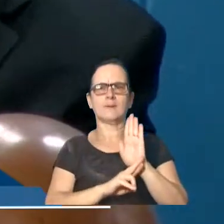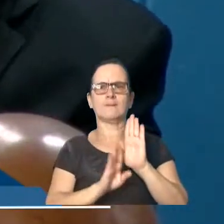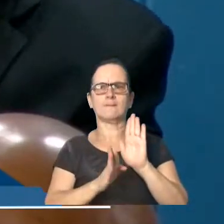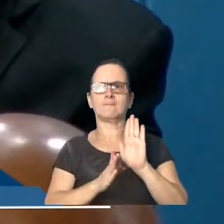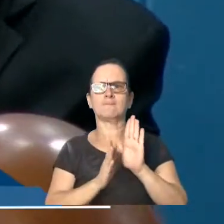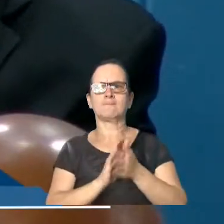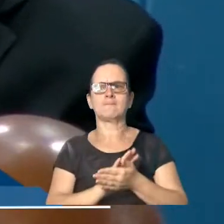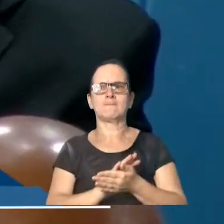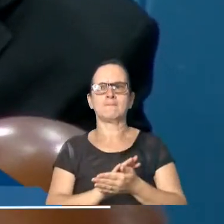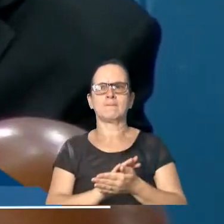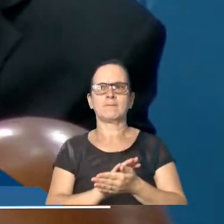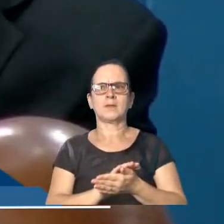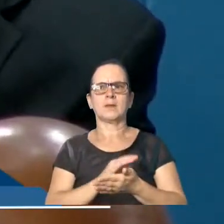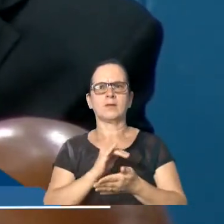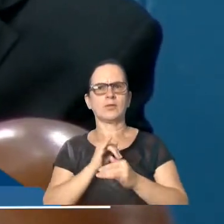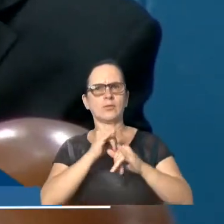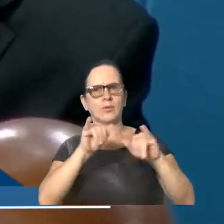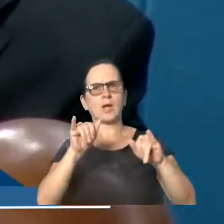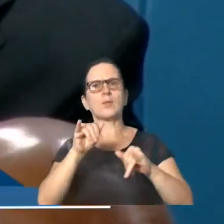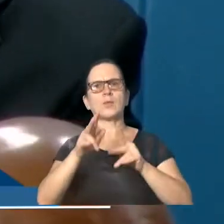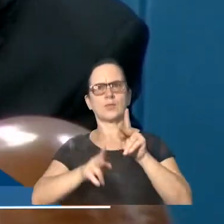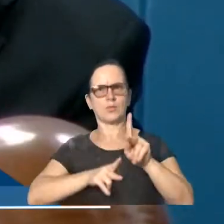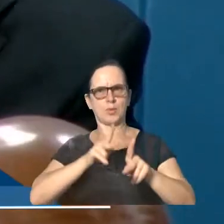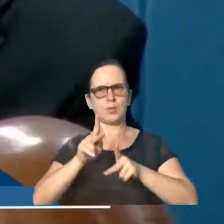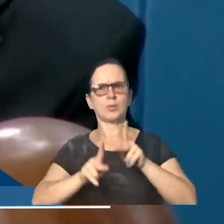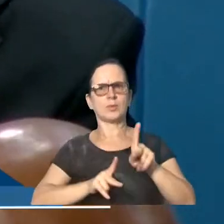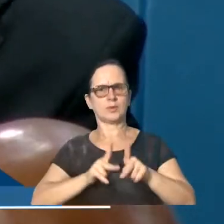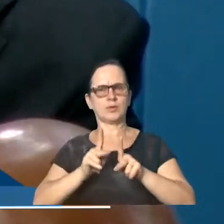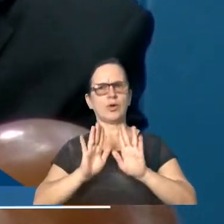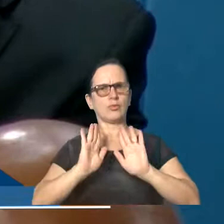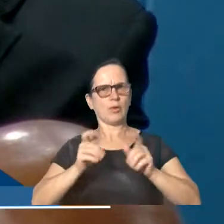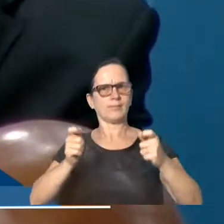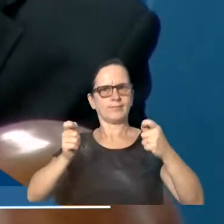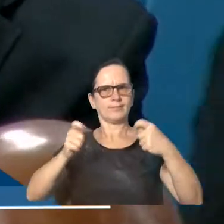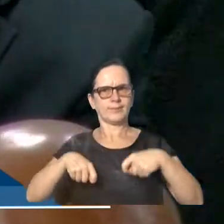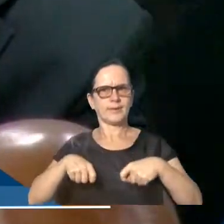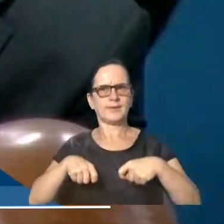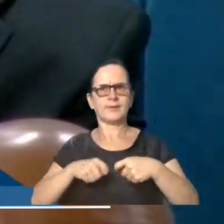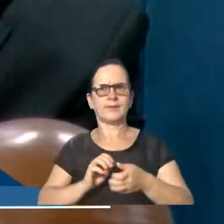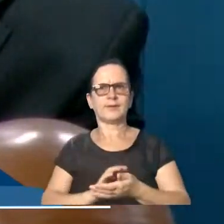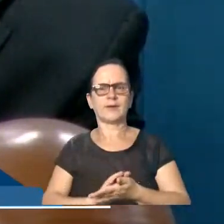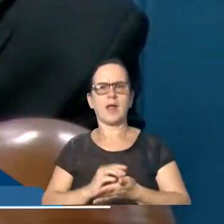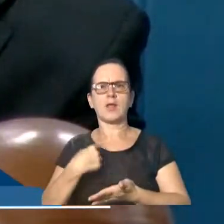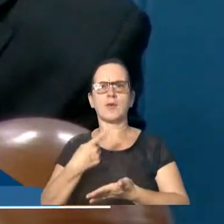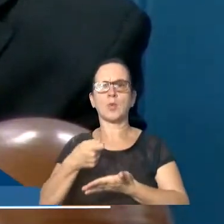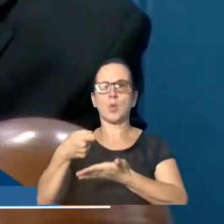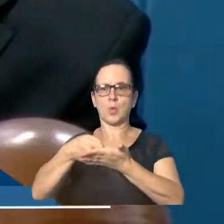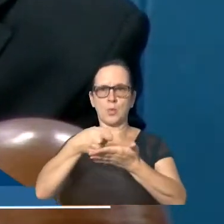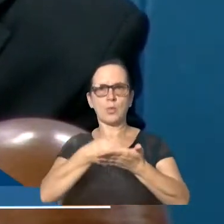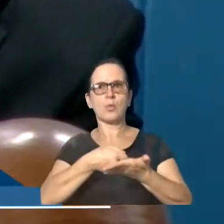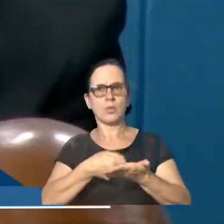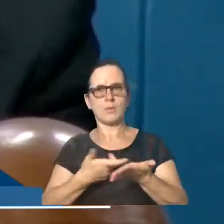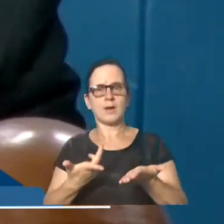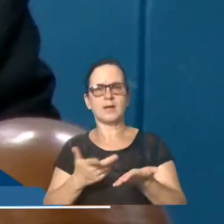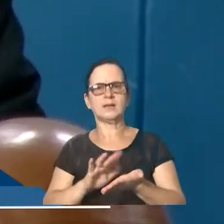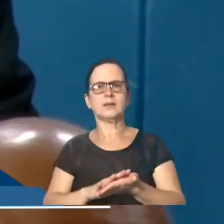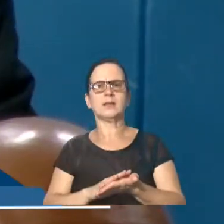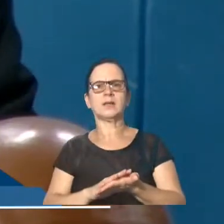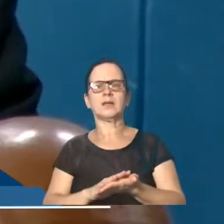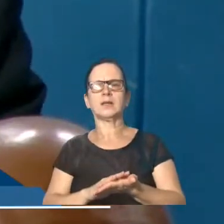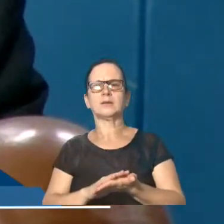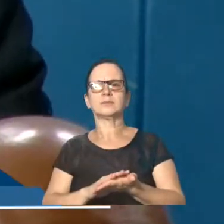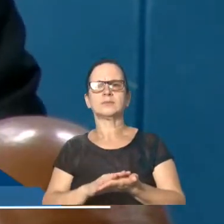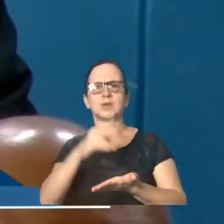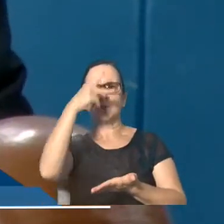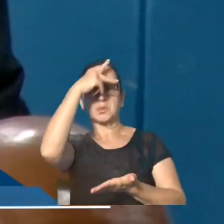neste colegiado, dizemos para a população que estamos garantindo que vamos cobrar essa ação. E se ele não cumpre a palavra